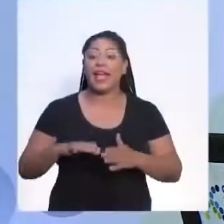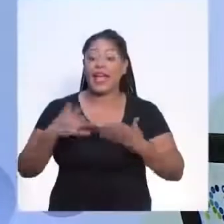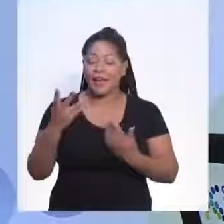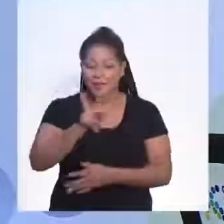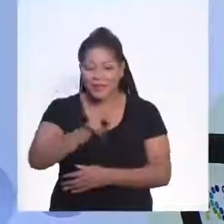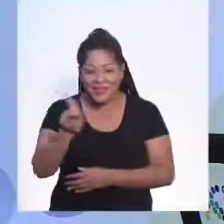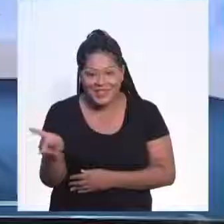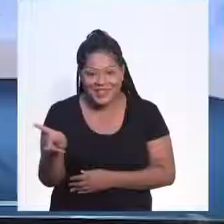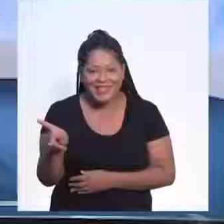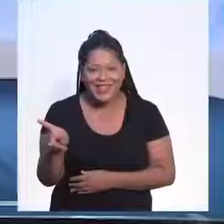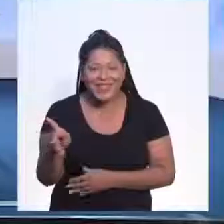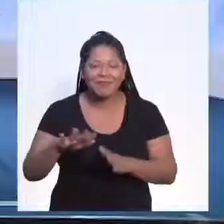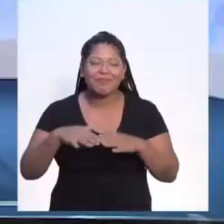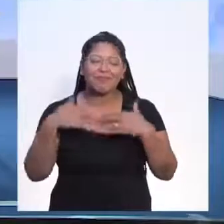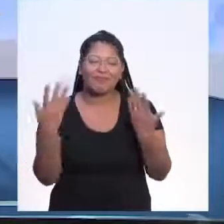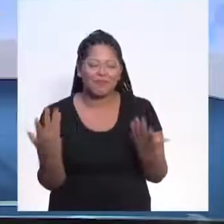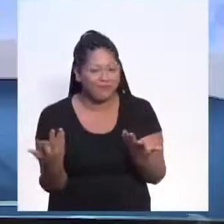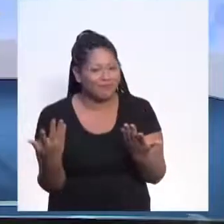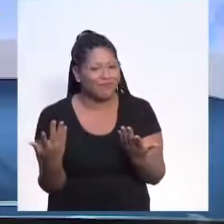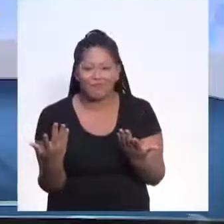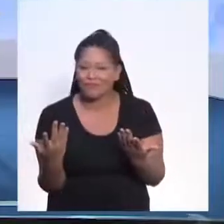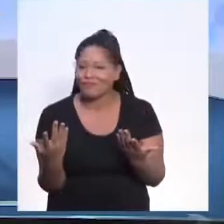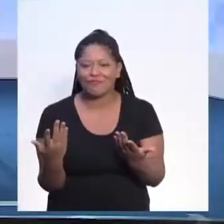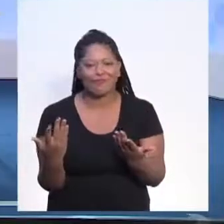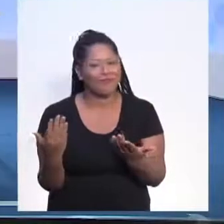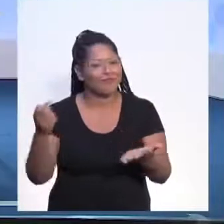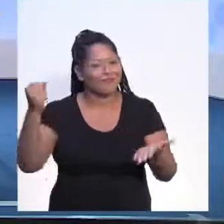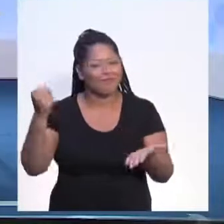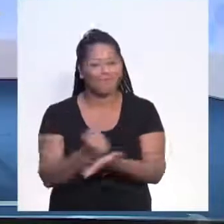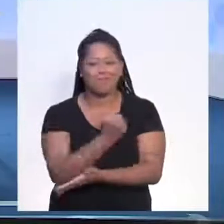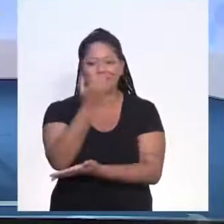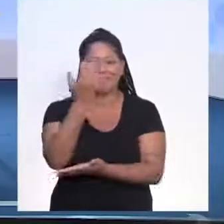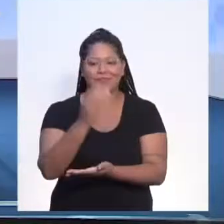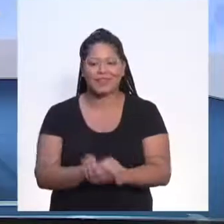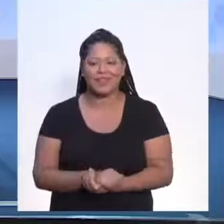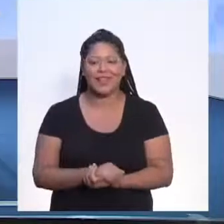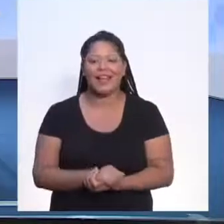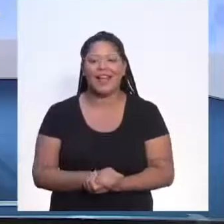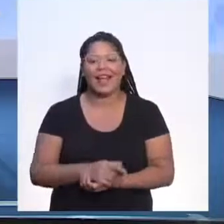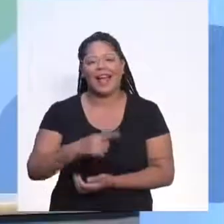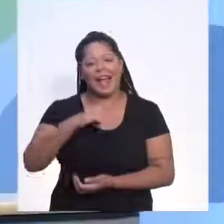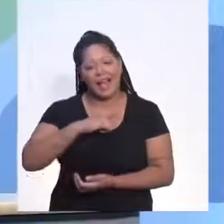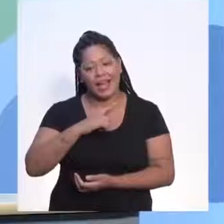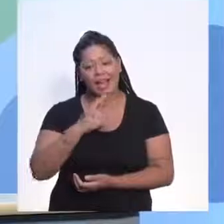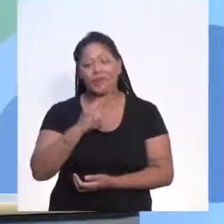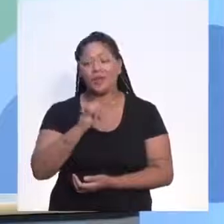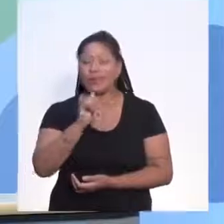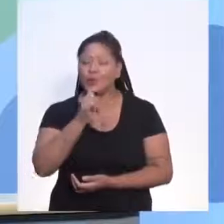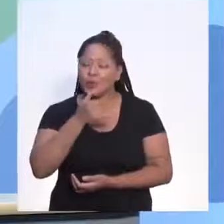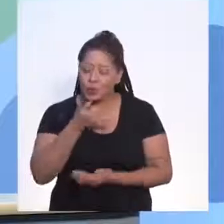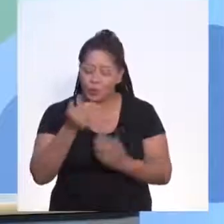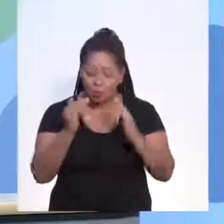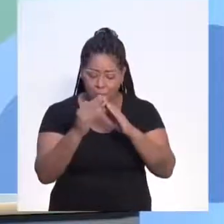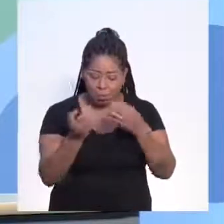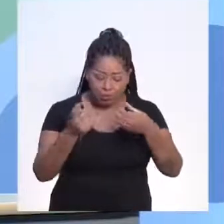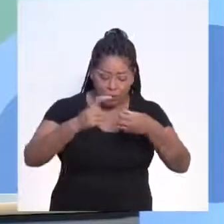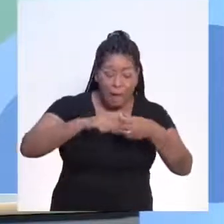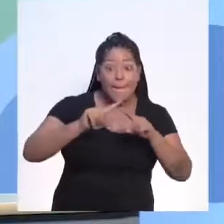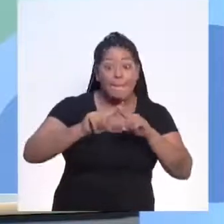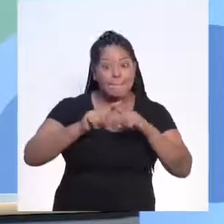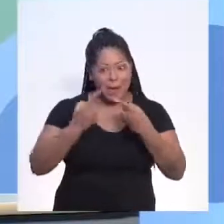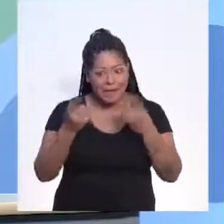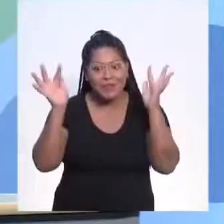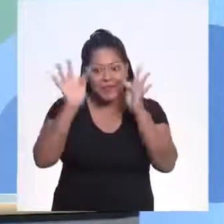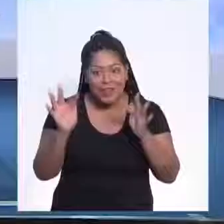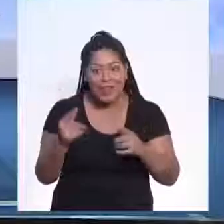Professor. Então, não deu para passar a palavra. Vou um pouquinho triste para casa, mas assim, vou feliz porque eu aprendi bastante sobre Idade Média